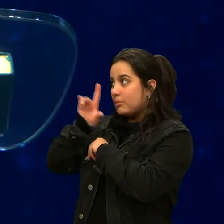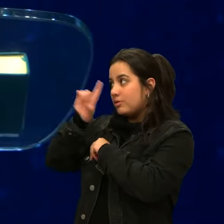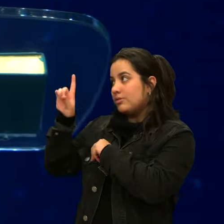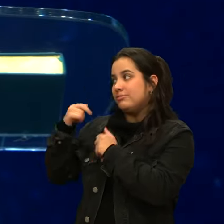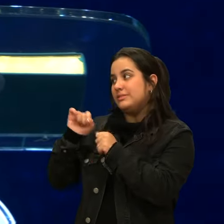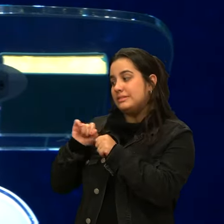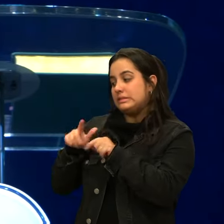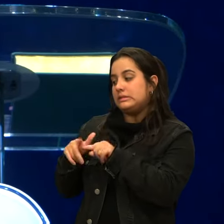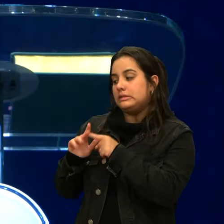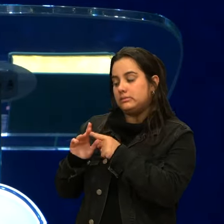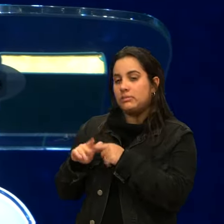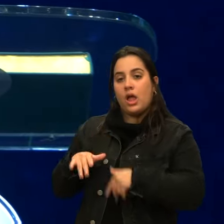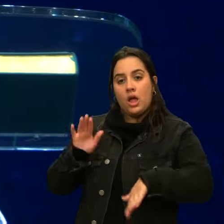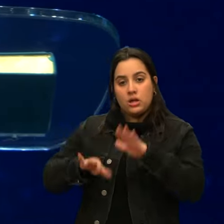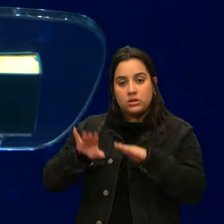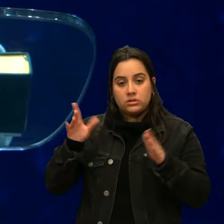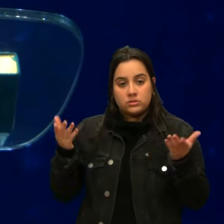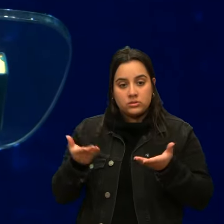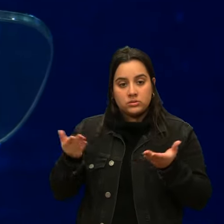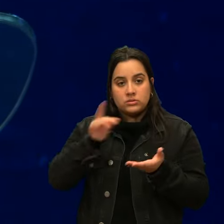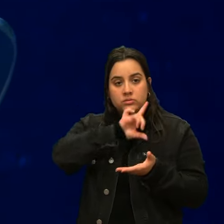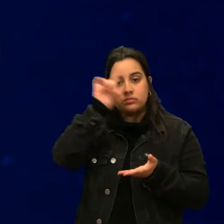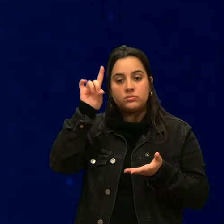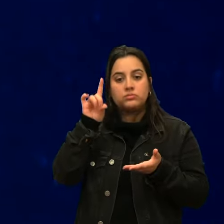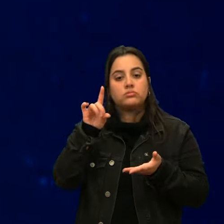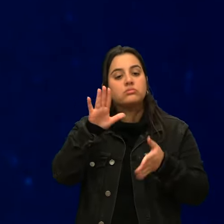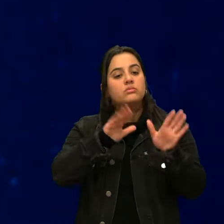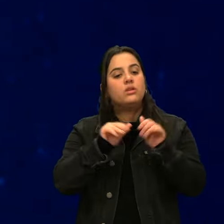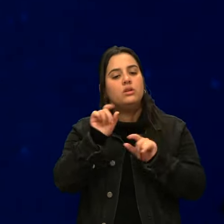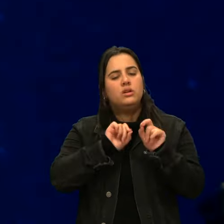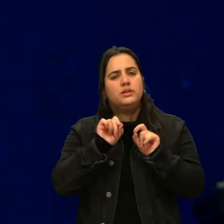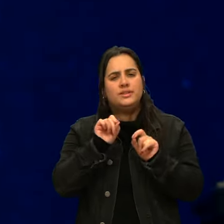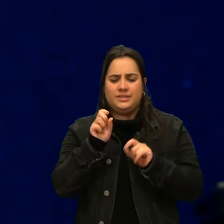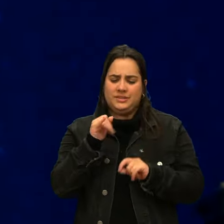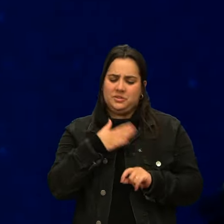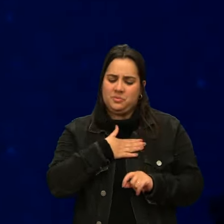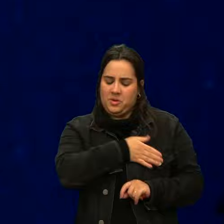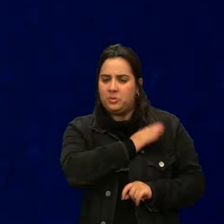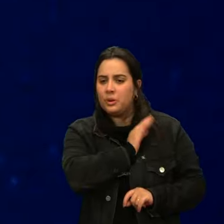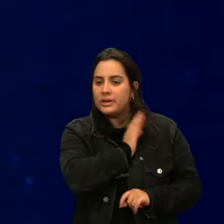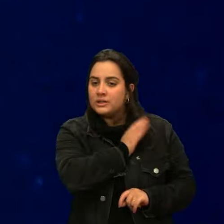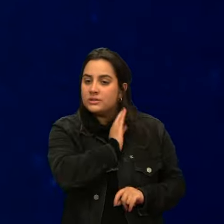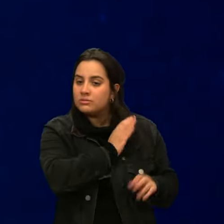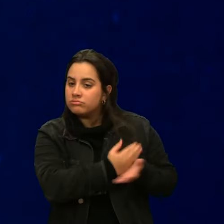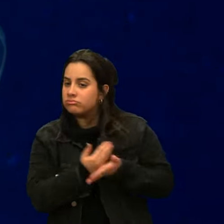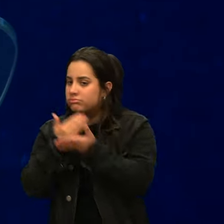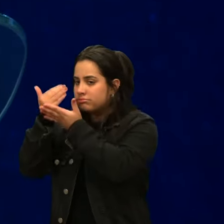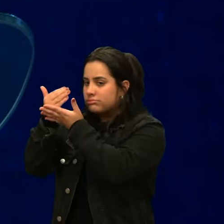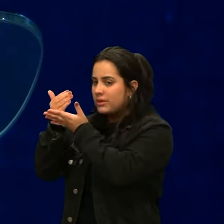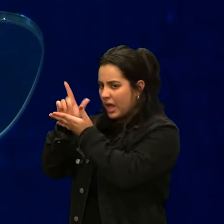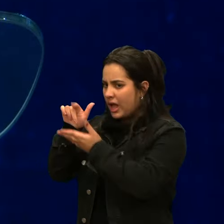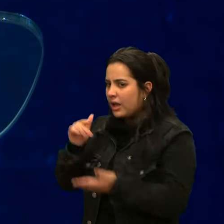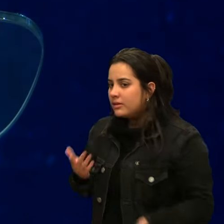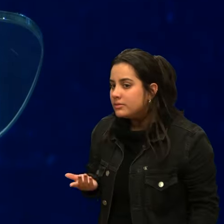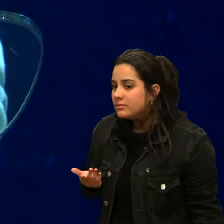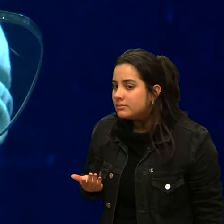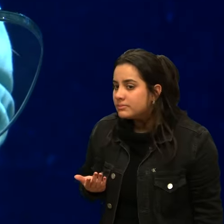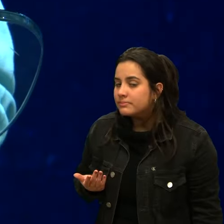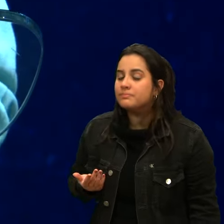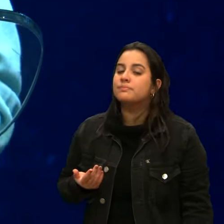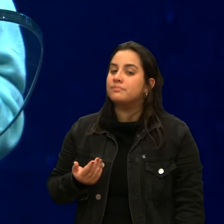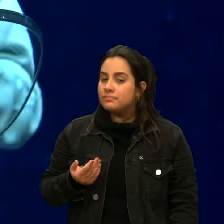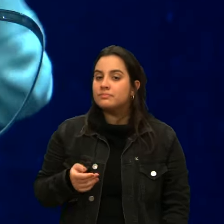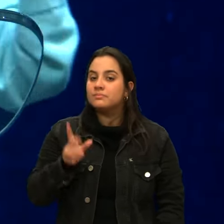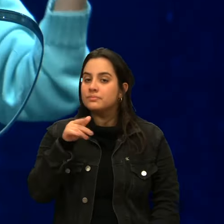está te convidando a falar, peraí, será que eu tenho entregado o meu coração por completo? E é